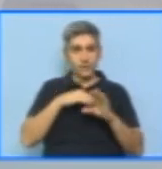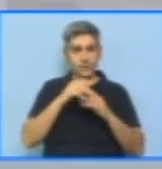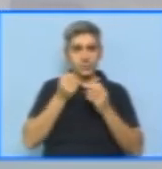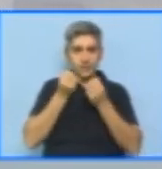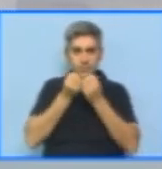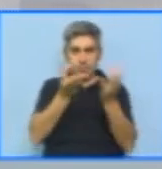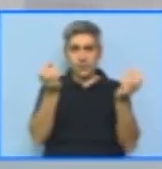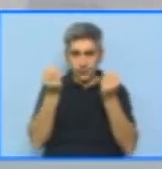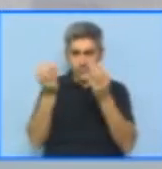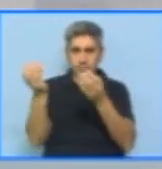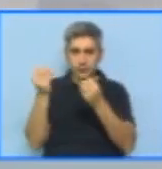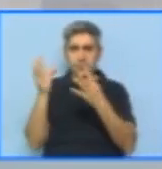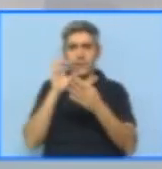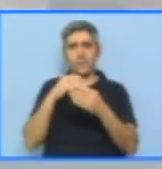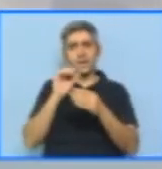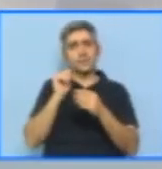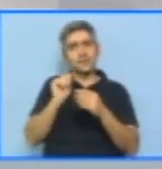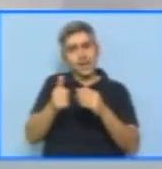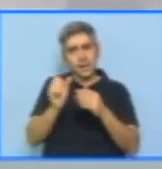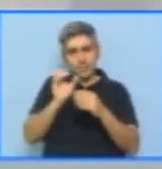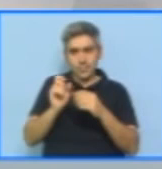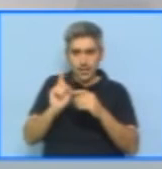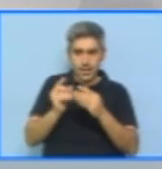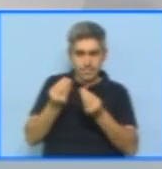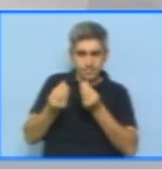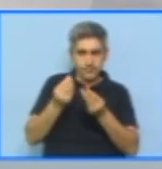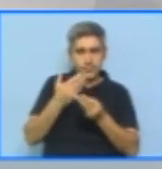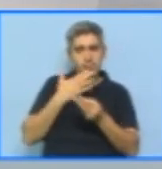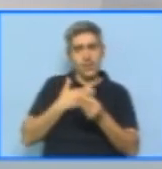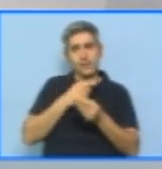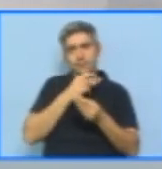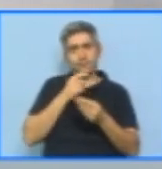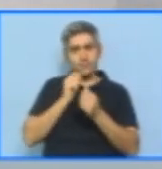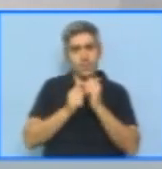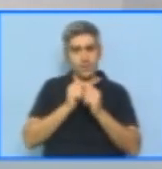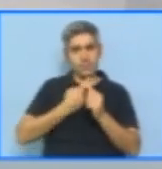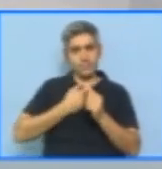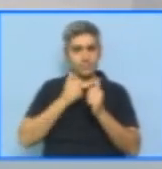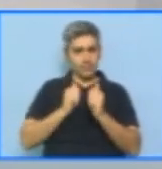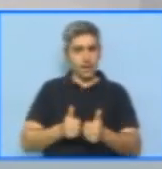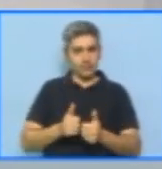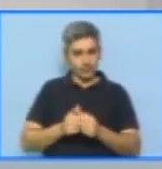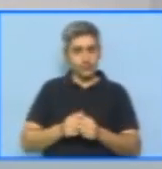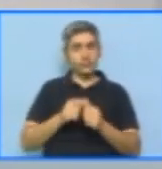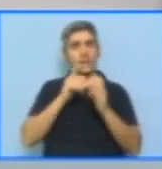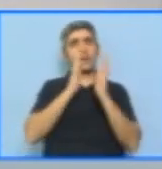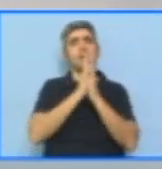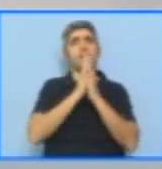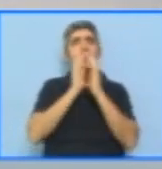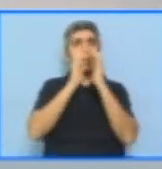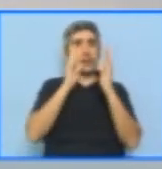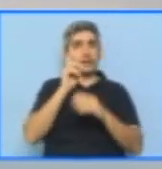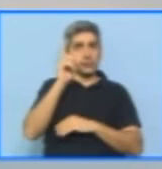chegar a informação da forma mais correta, já estamos também a cumprir esse papel. E a Igreja